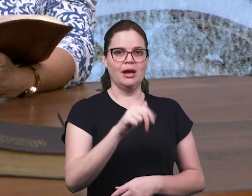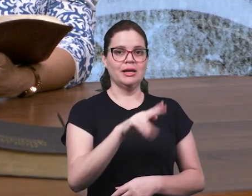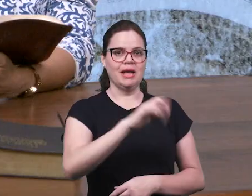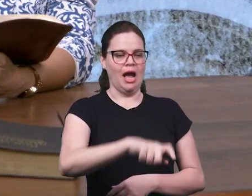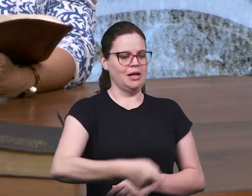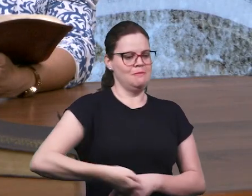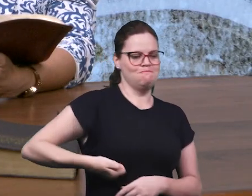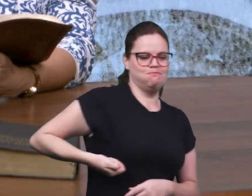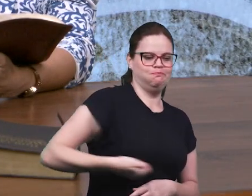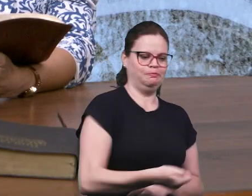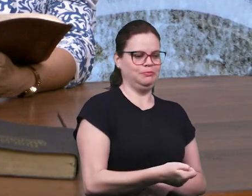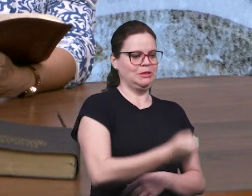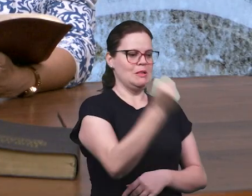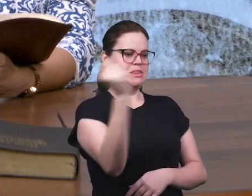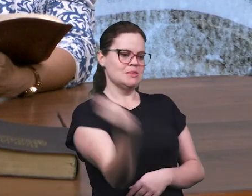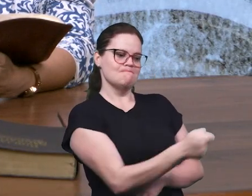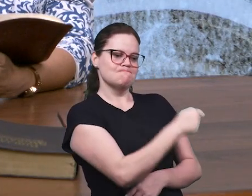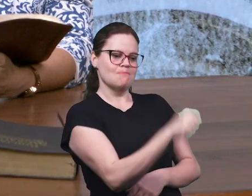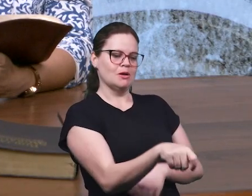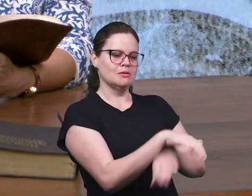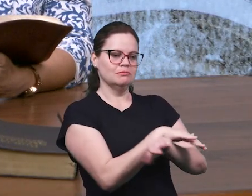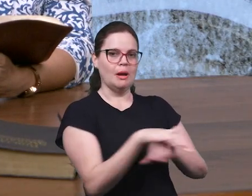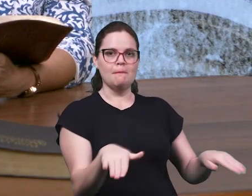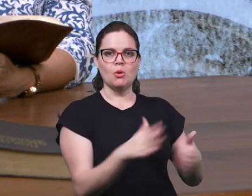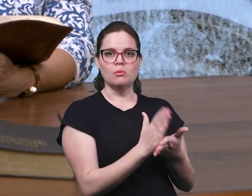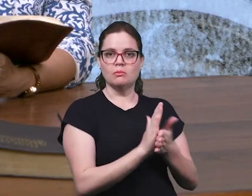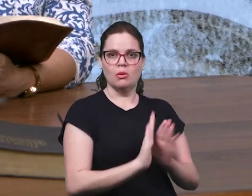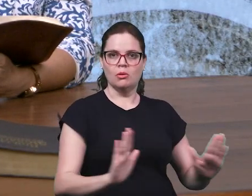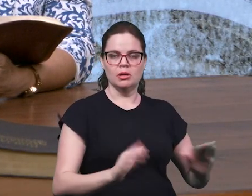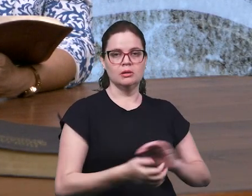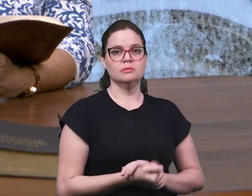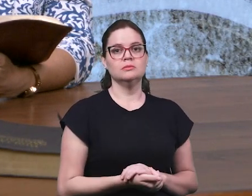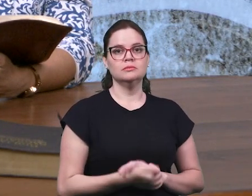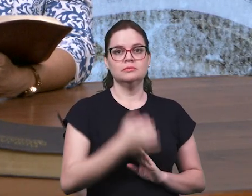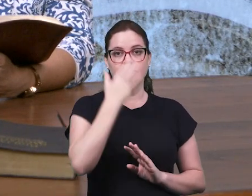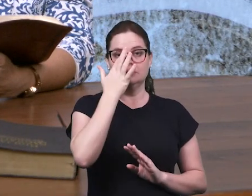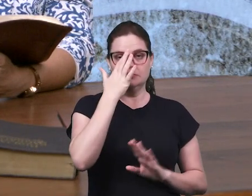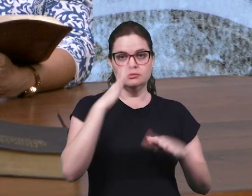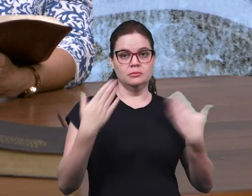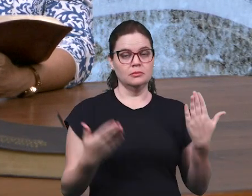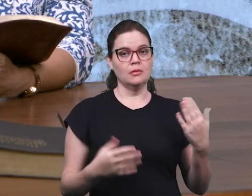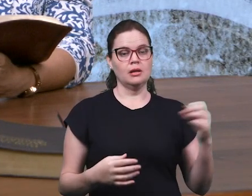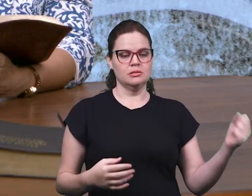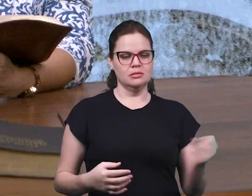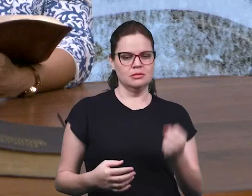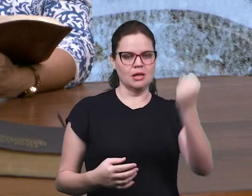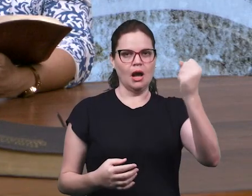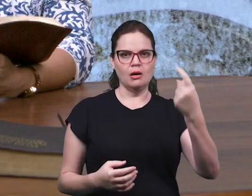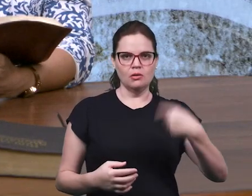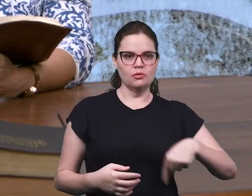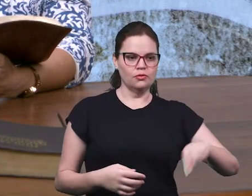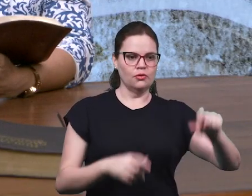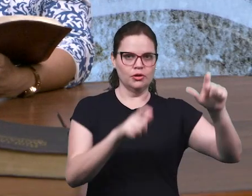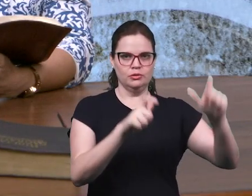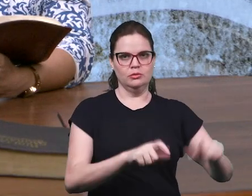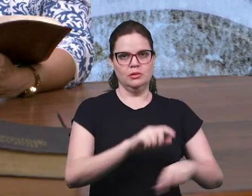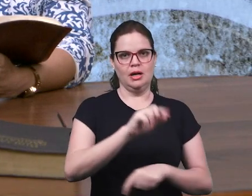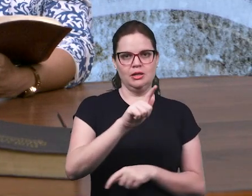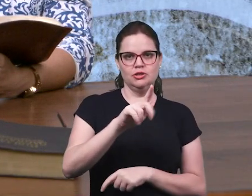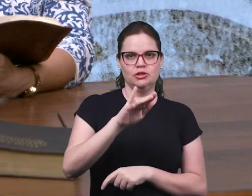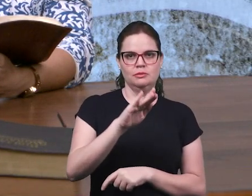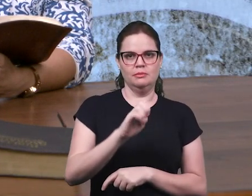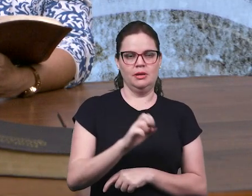Gilgal. Então Samuel se foi a Ramá, e Saul subiu à sua casa a Gibeá de